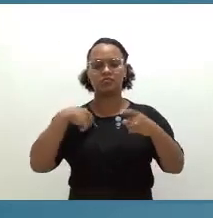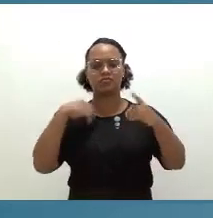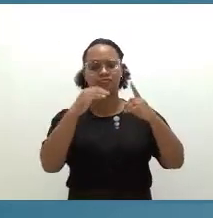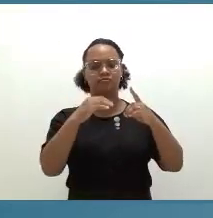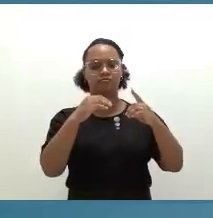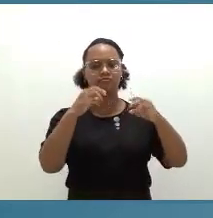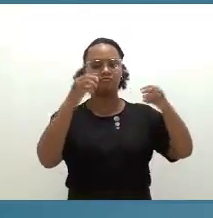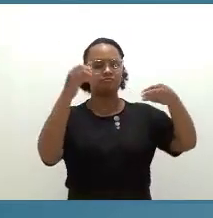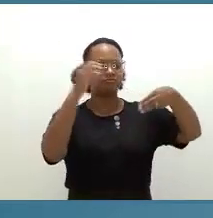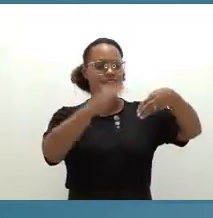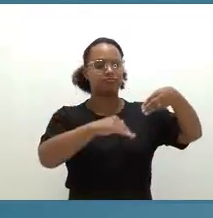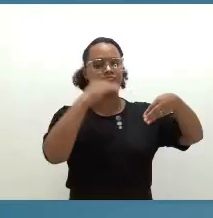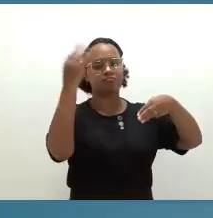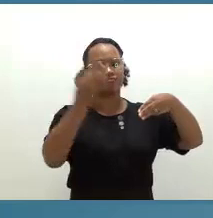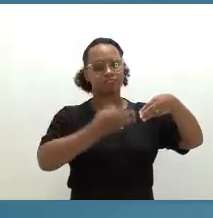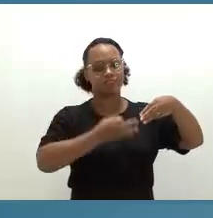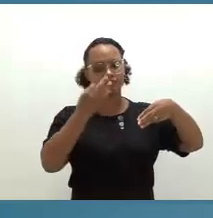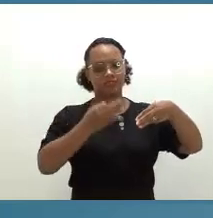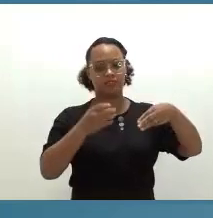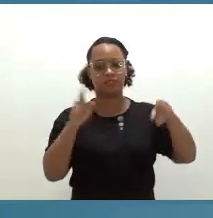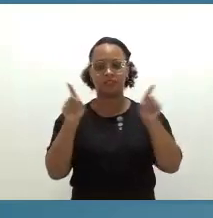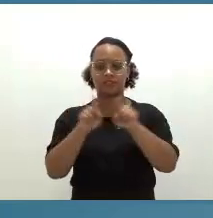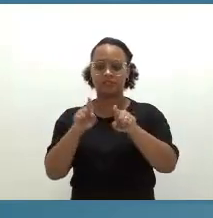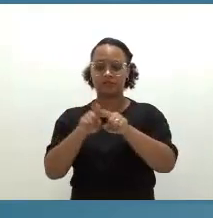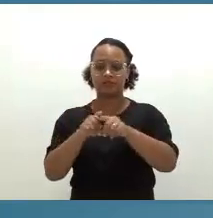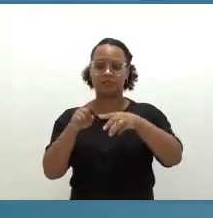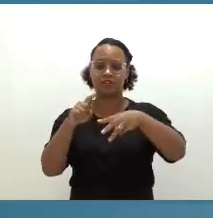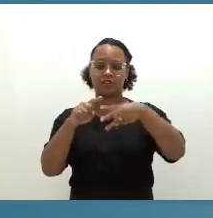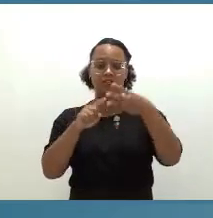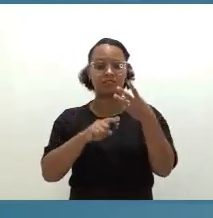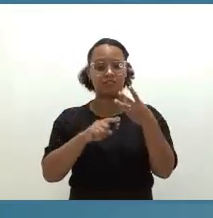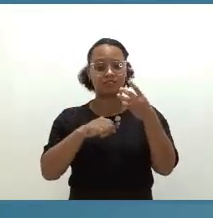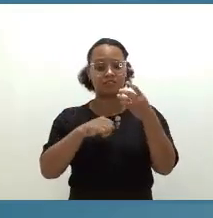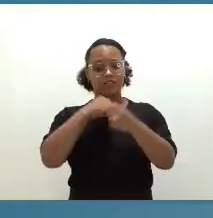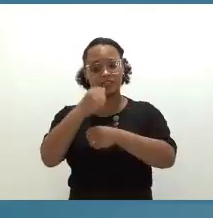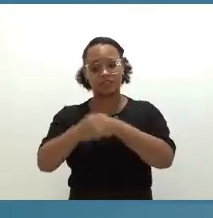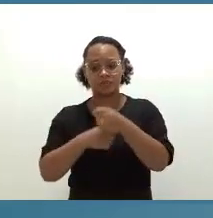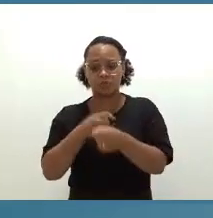3 anos prestes a me aposentar,